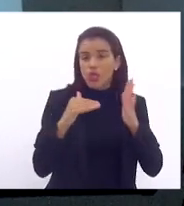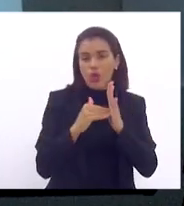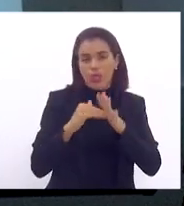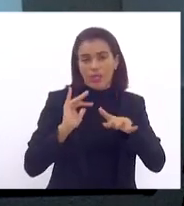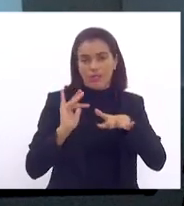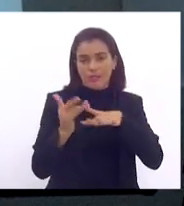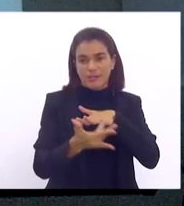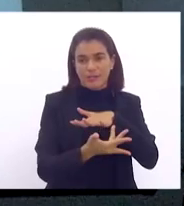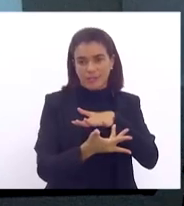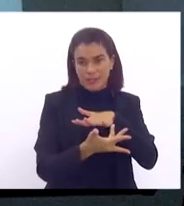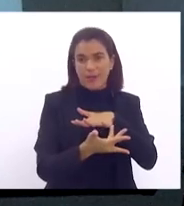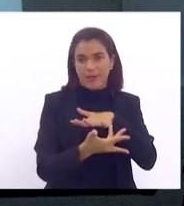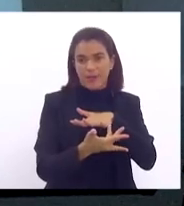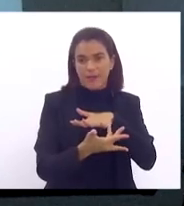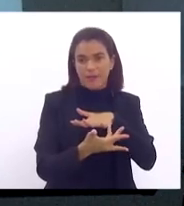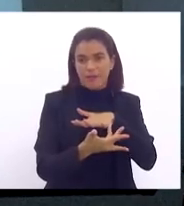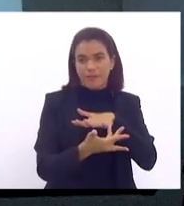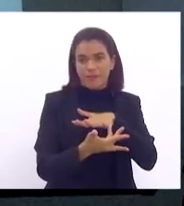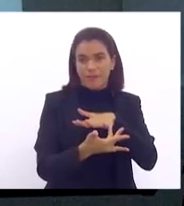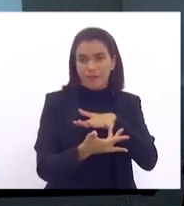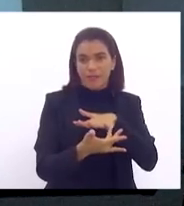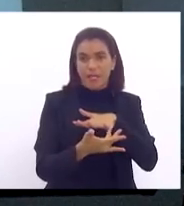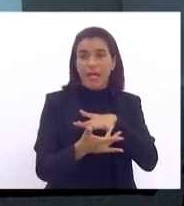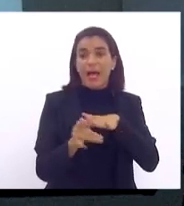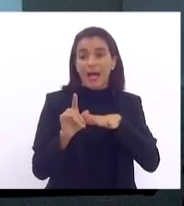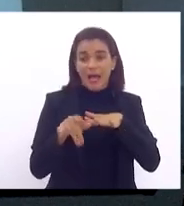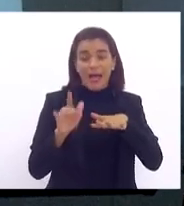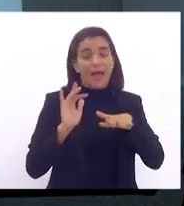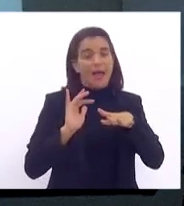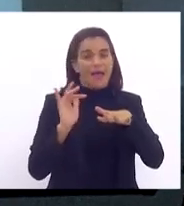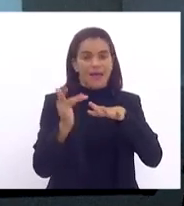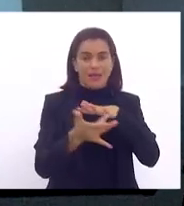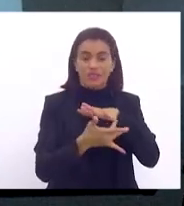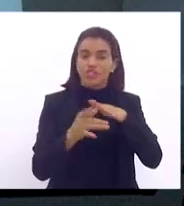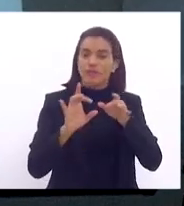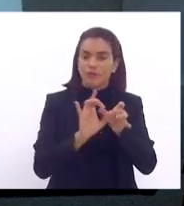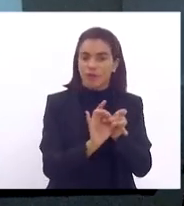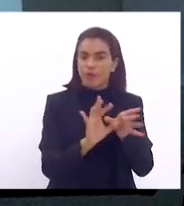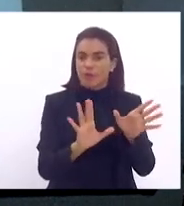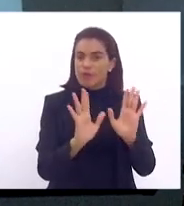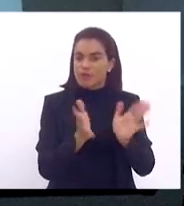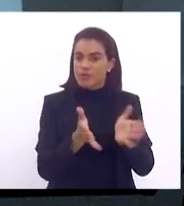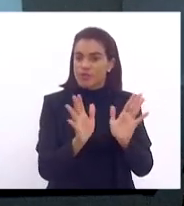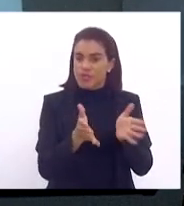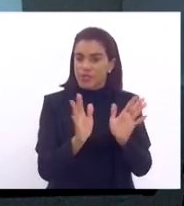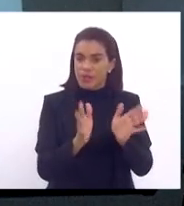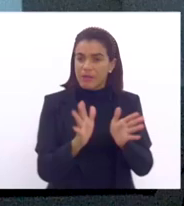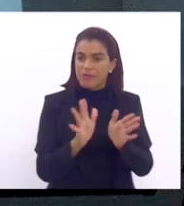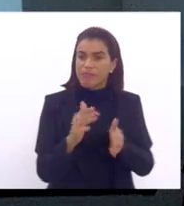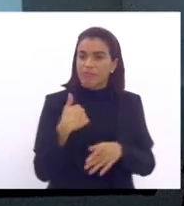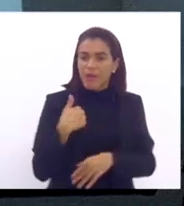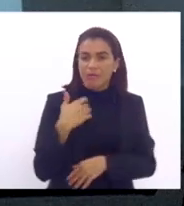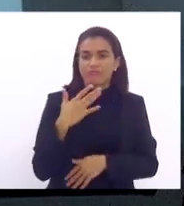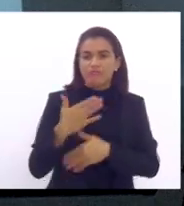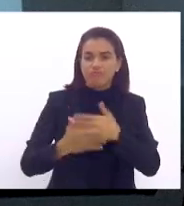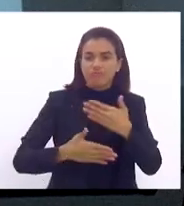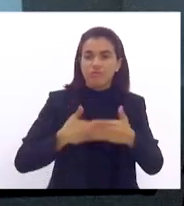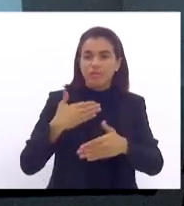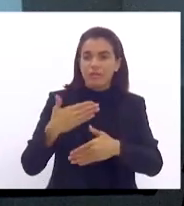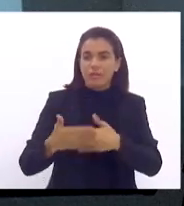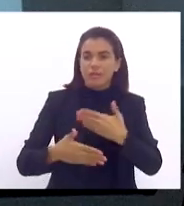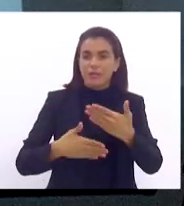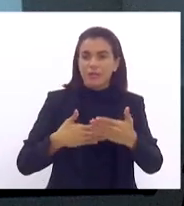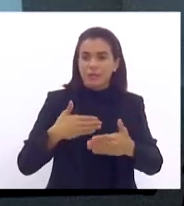Operária essas redes já foram as redes desse partido já foram desbloqueadas mas eh Estamos vendo né a o